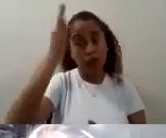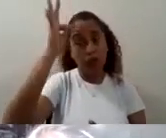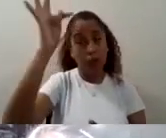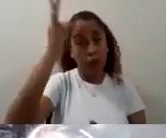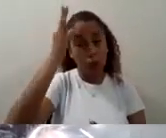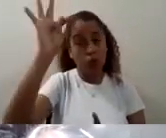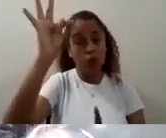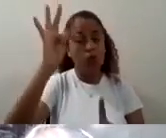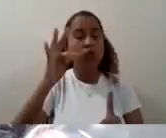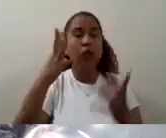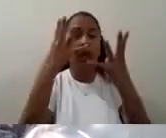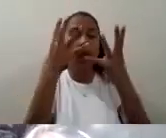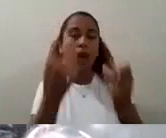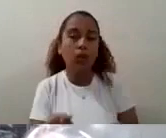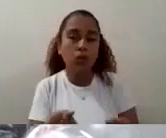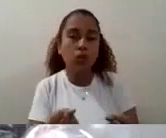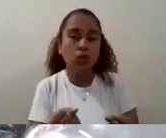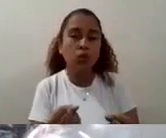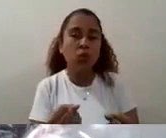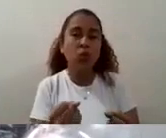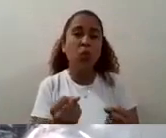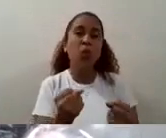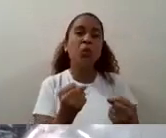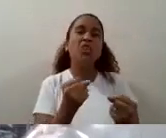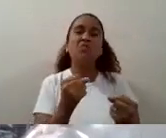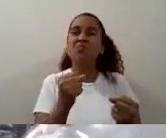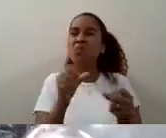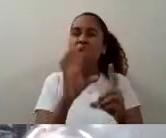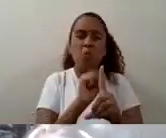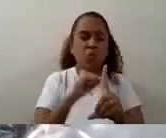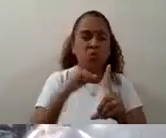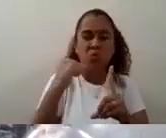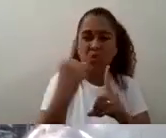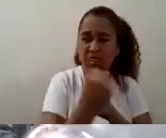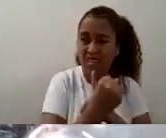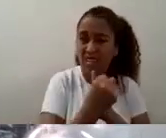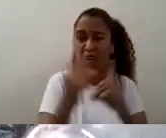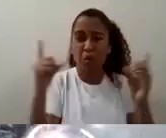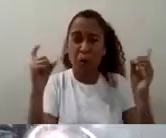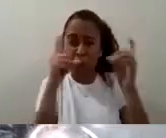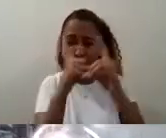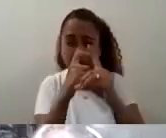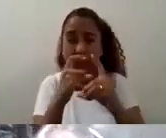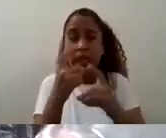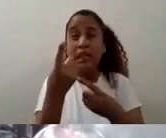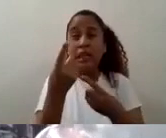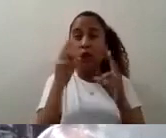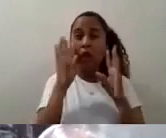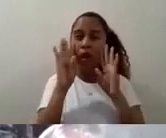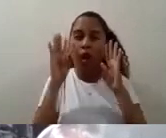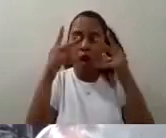assumem o mercado como ídolo, que colocam o mercado e a ganância no lugar de